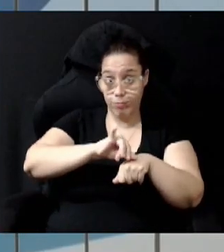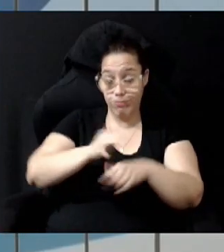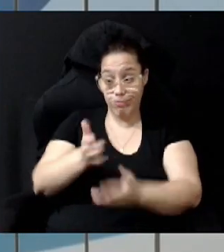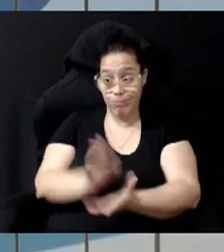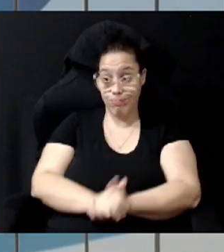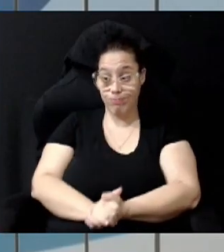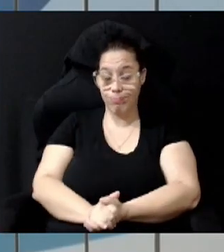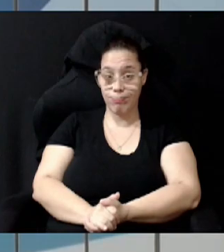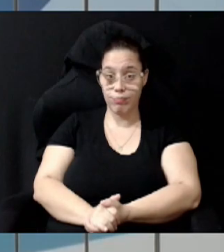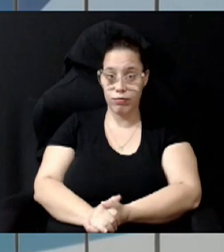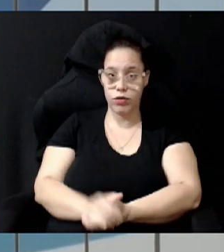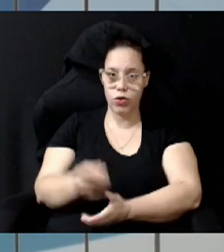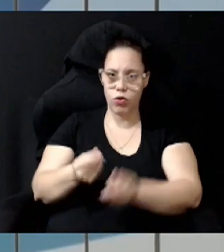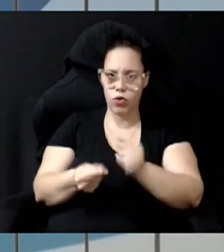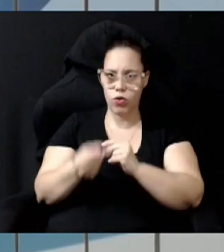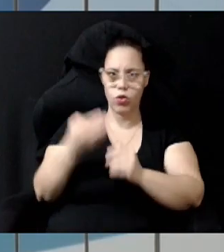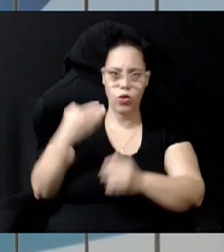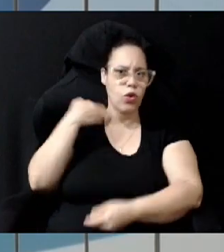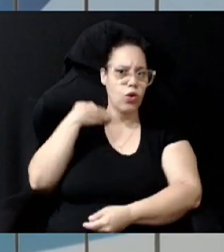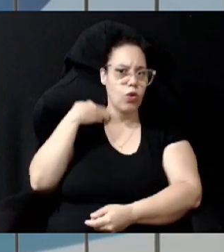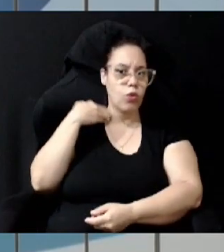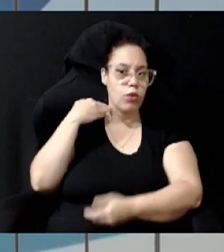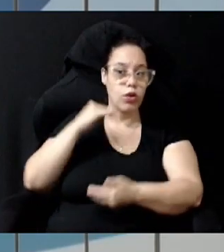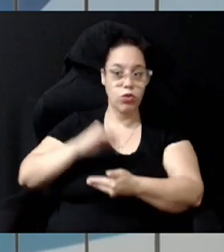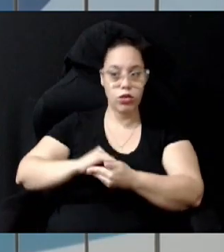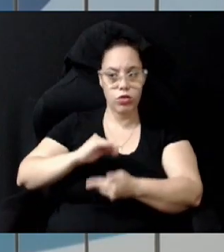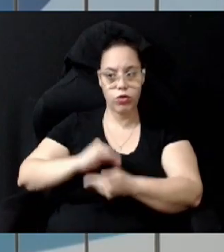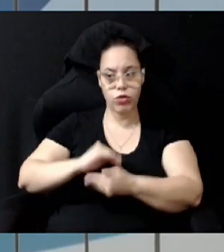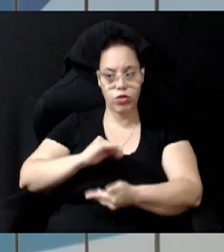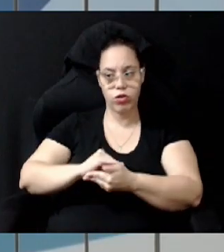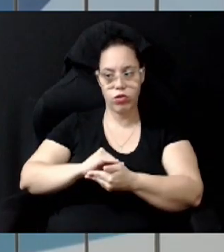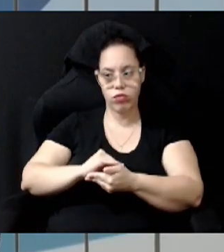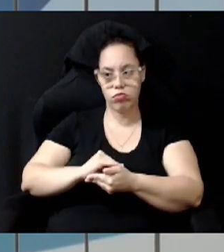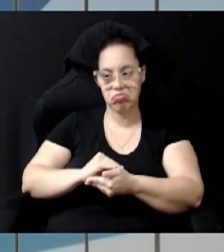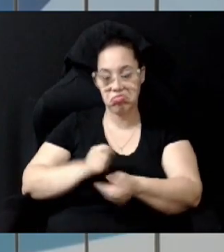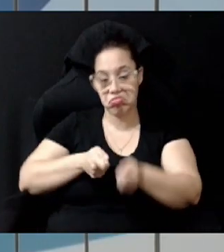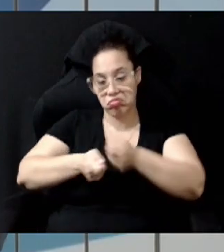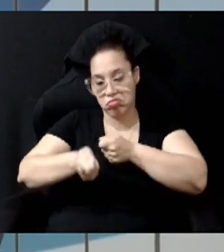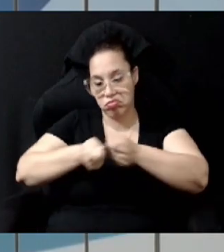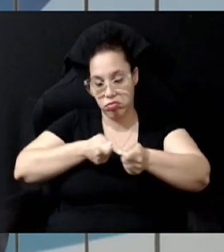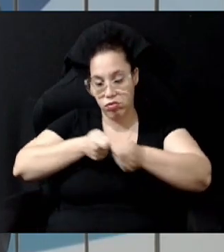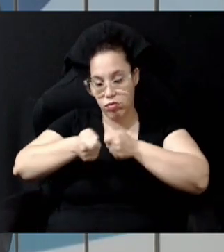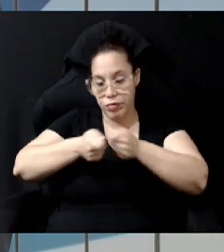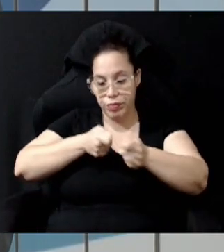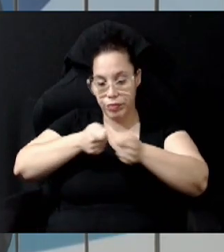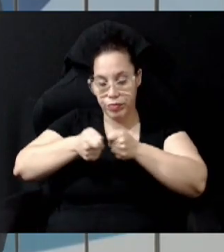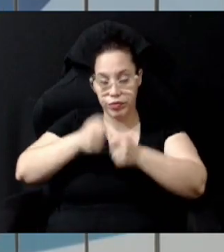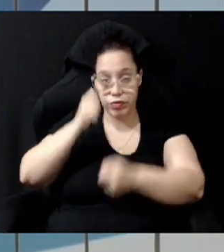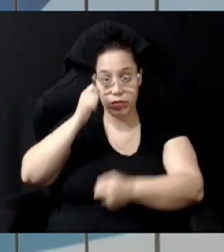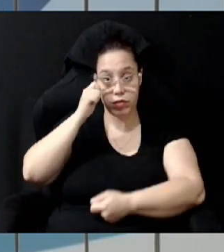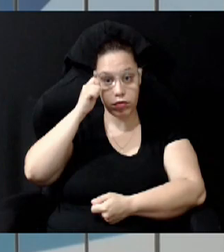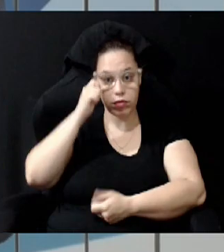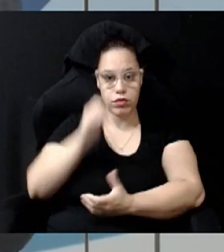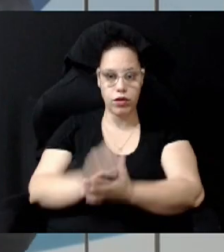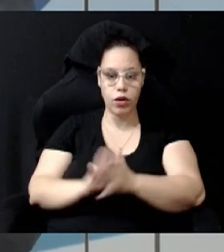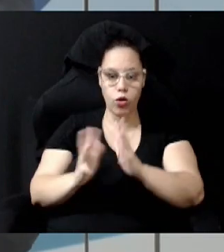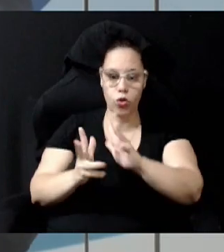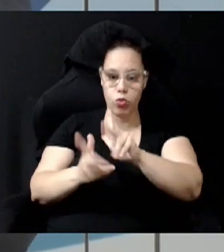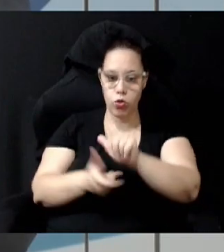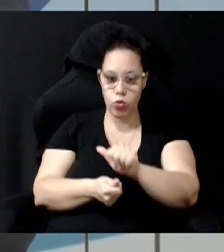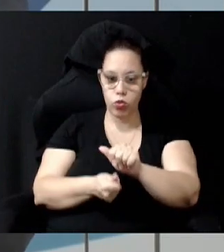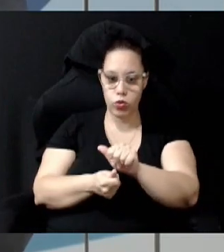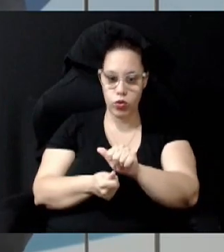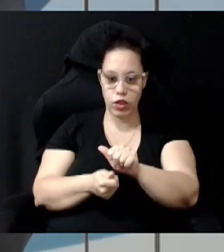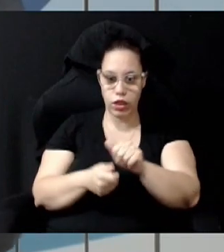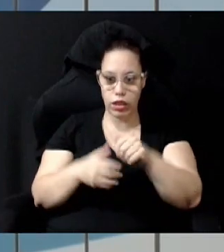financeiro, são bancos e fundos. Né? Eles que controlam o fluxo de dinheiro no mundo e tem horror